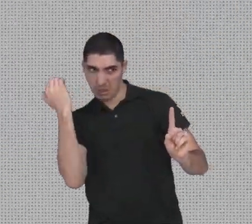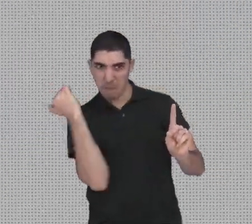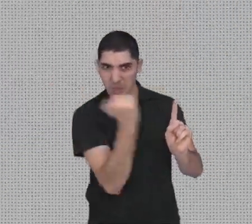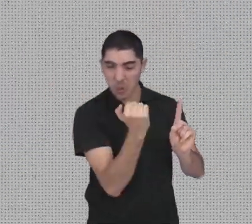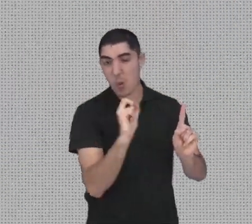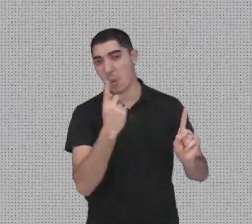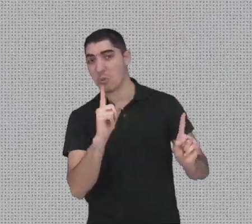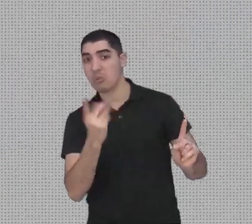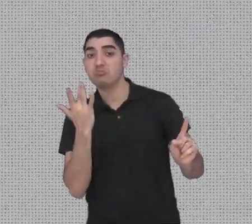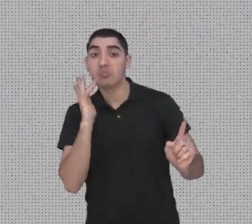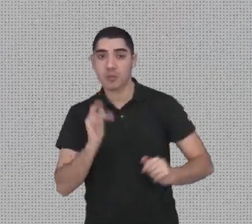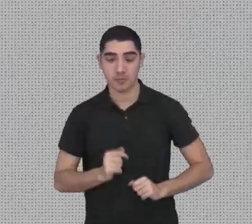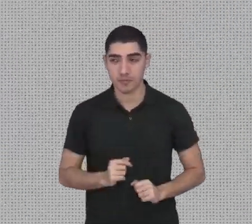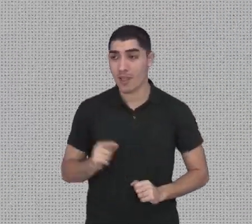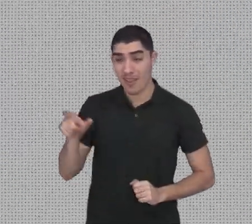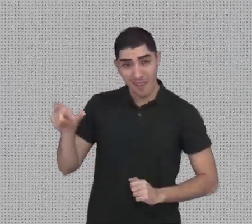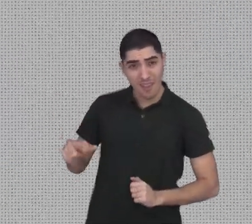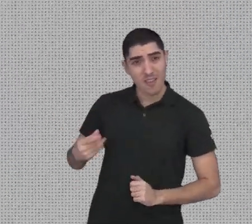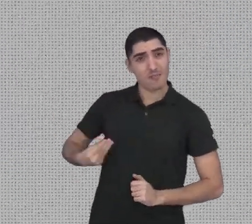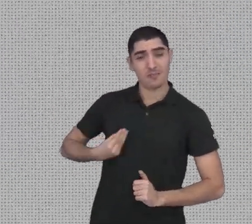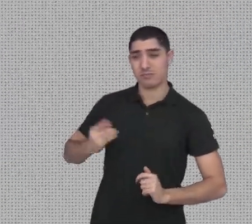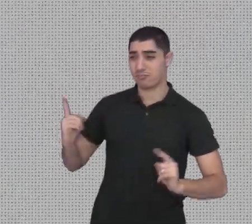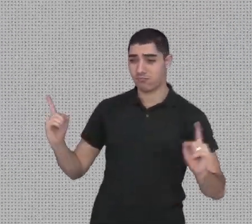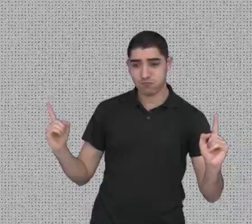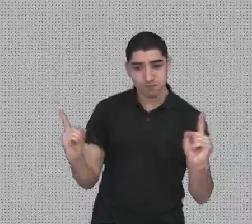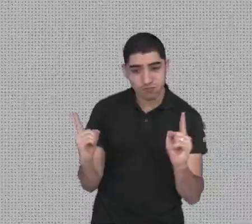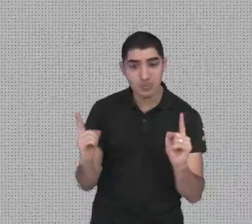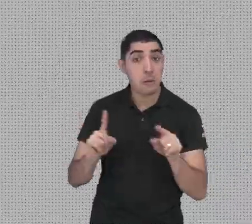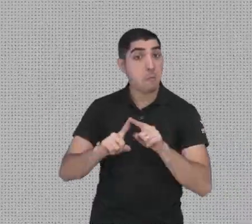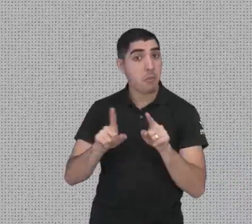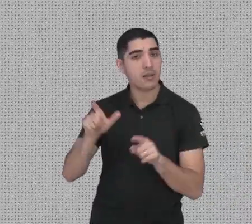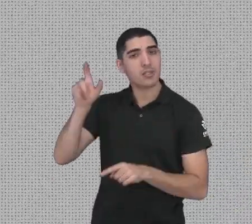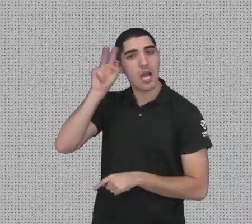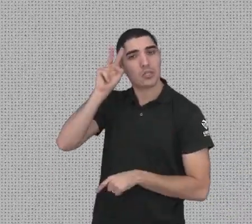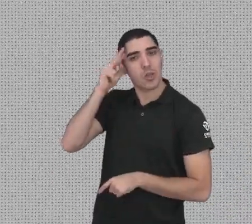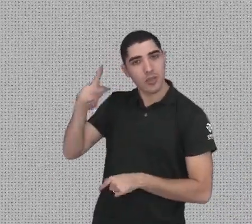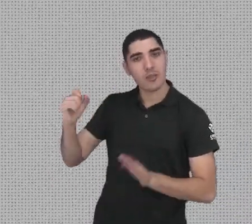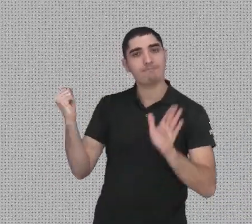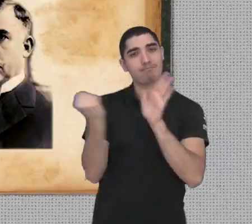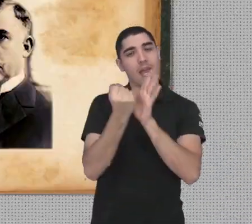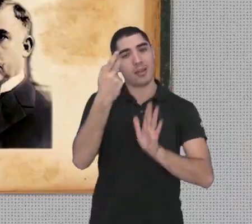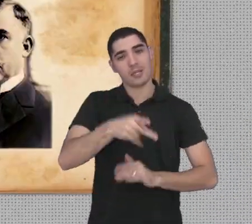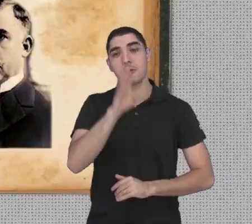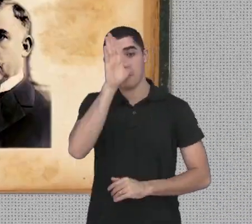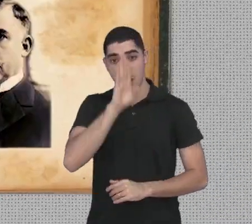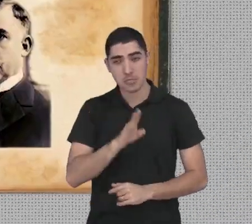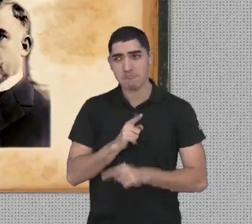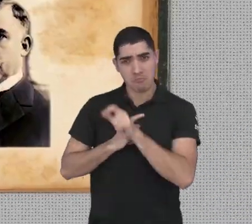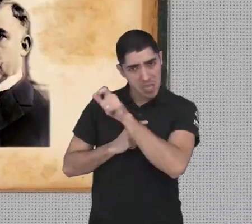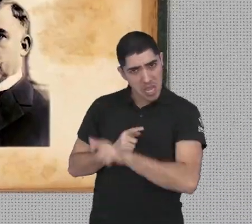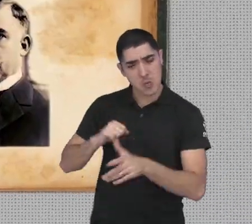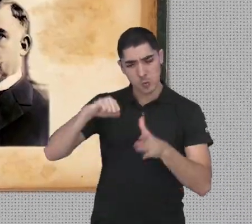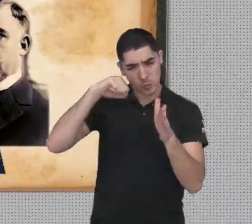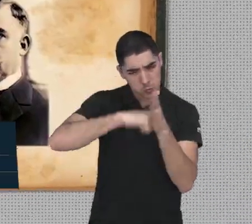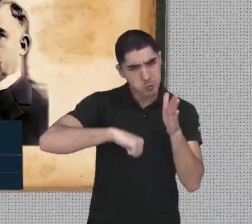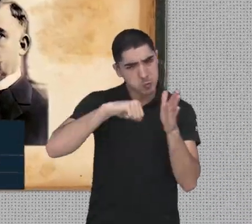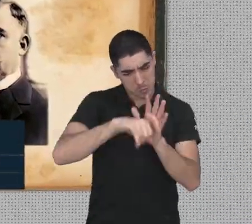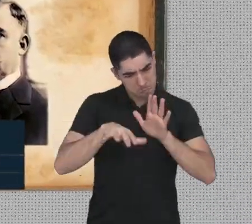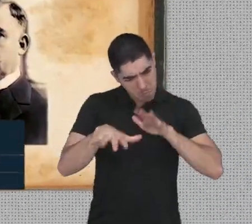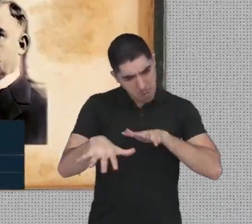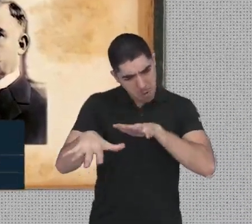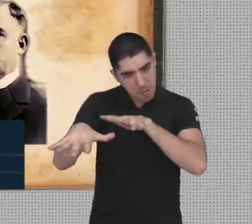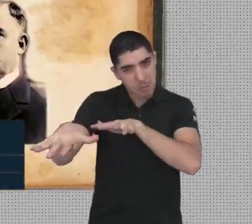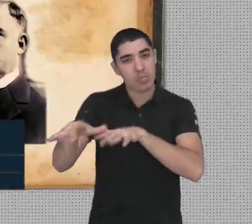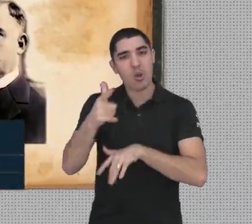Mesmo que breve, a carreira militar de Antônio Siqueira Campos é parte da história brasileira. Sua luta contestou os costumes da